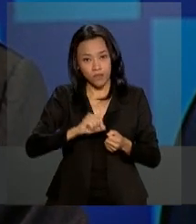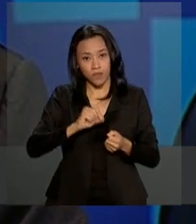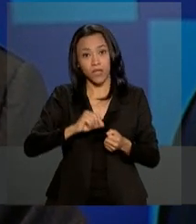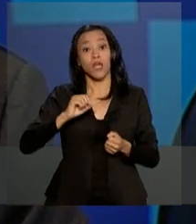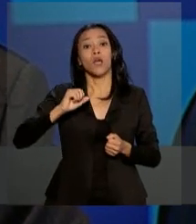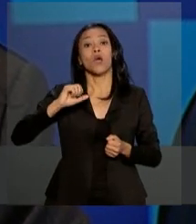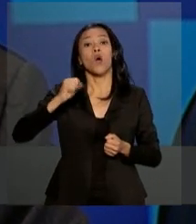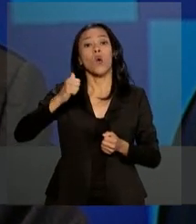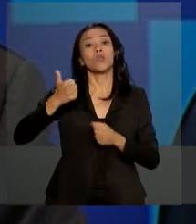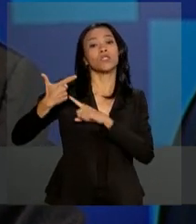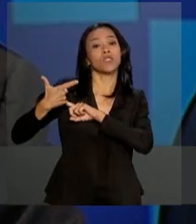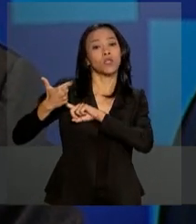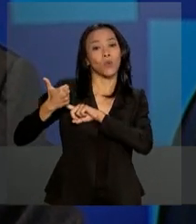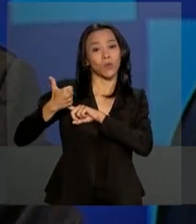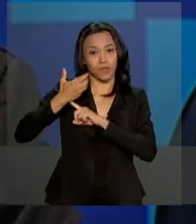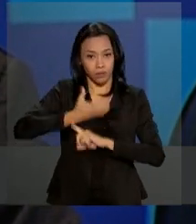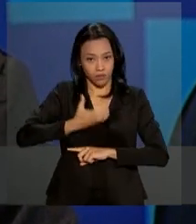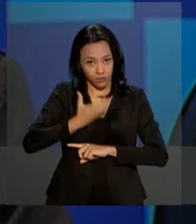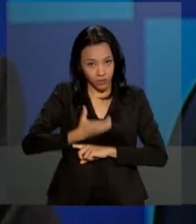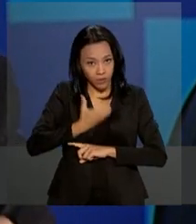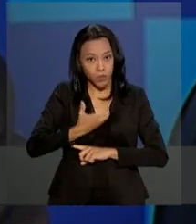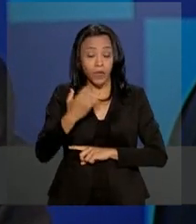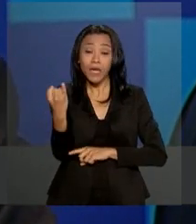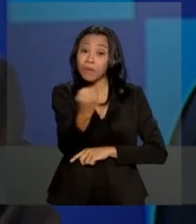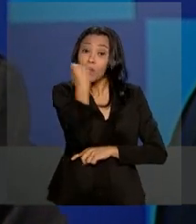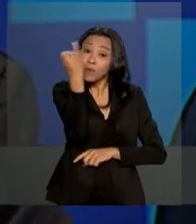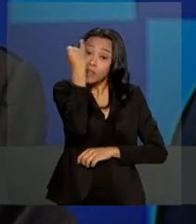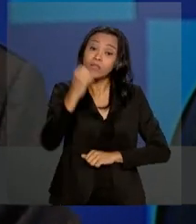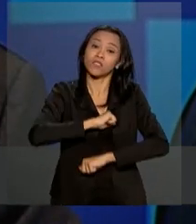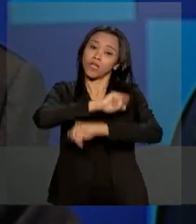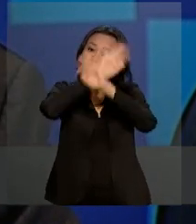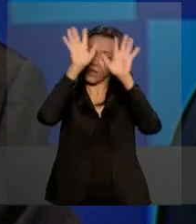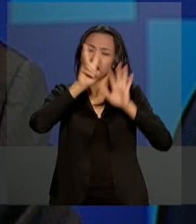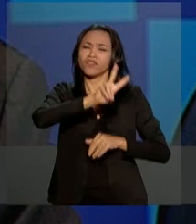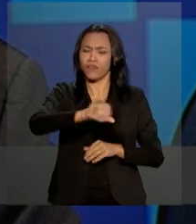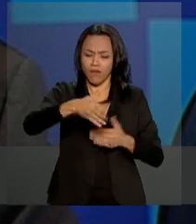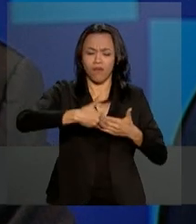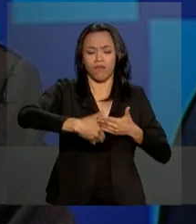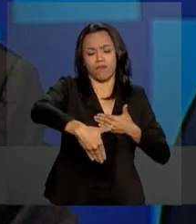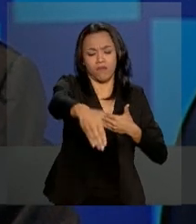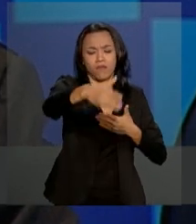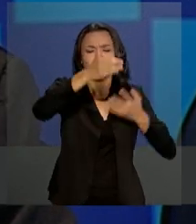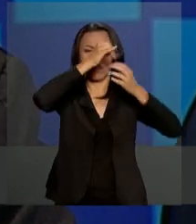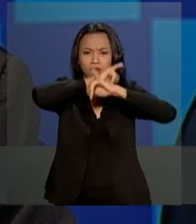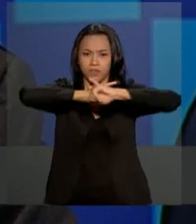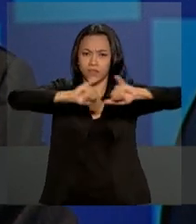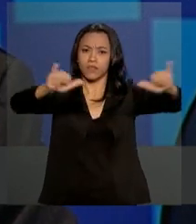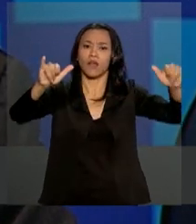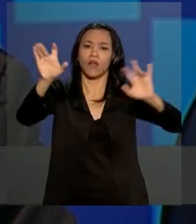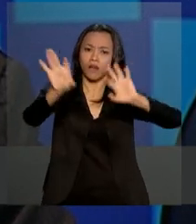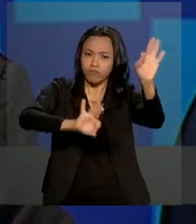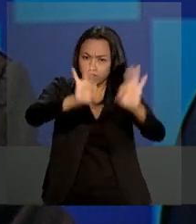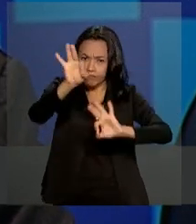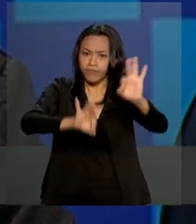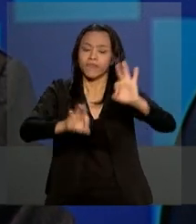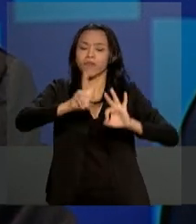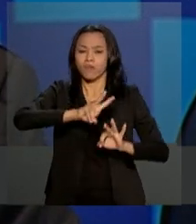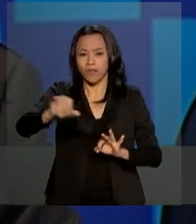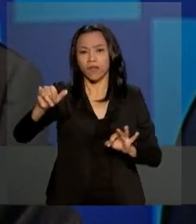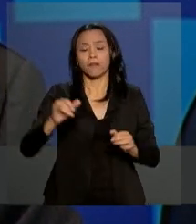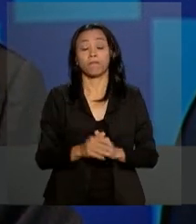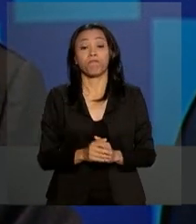de 11 e 12 de dezembro é muito importante deixar claro a gente vai avisar certamente vai fazer uma mídia mais específica para a região